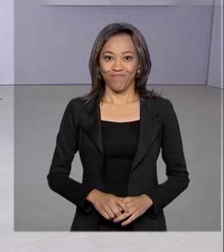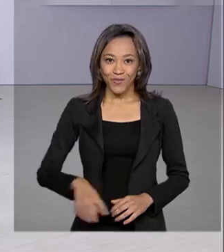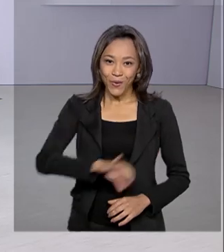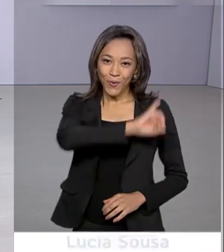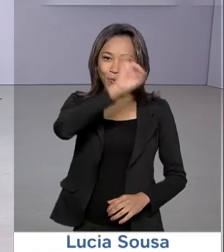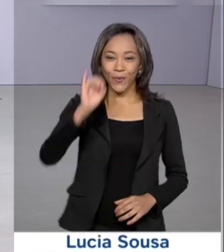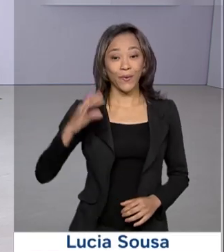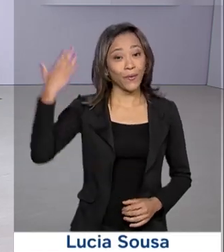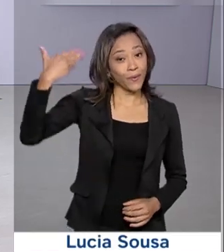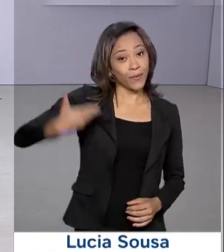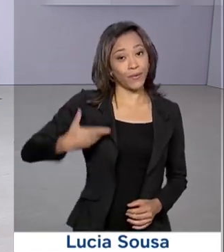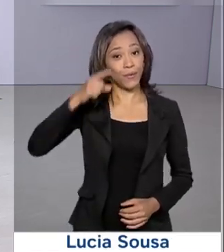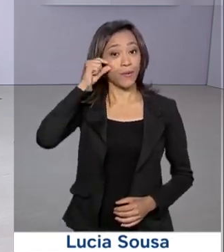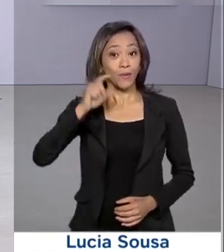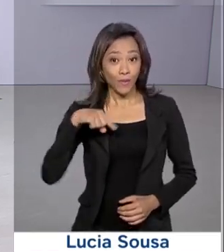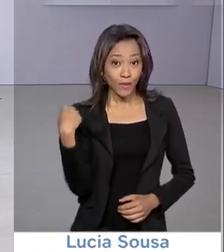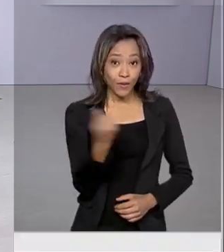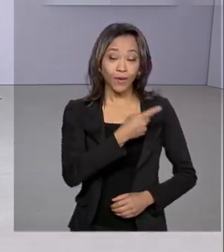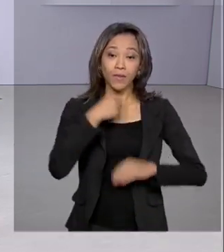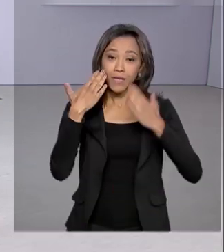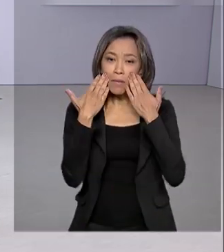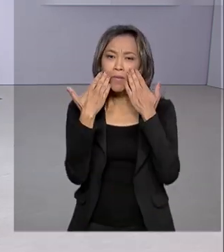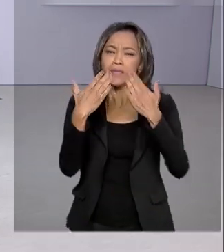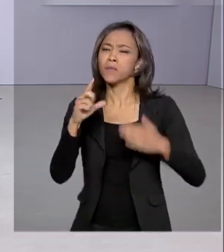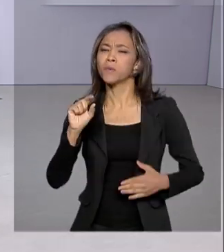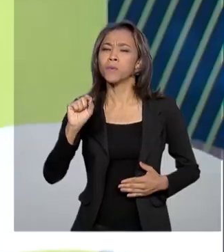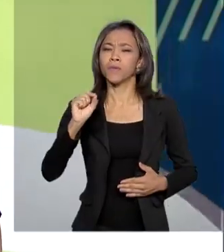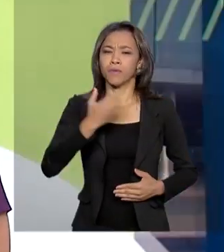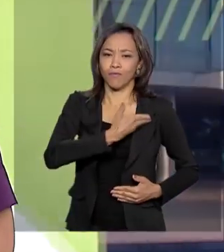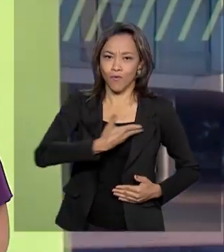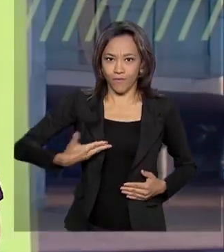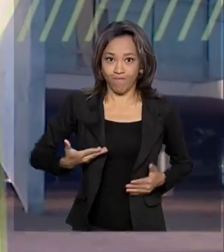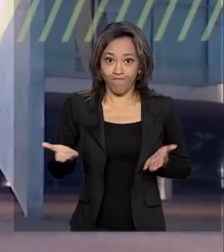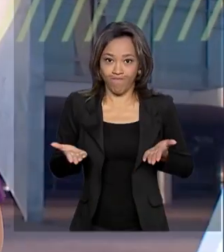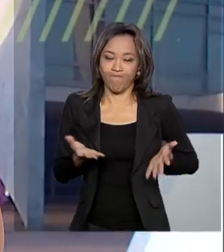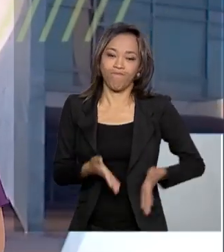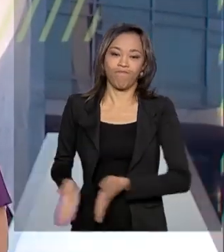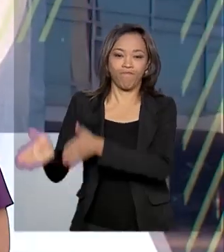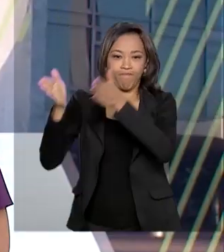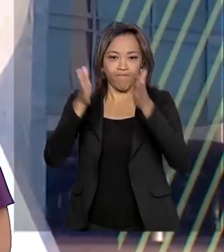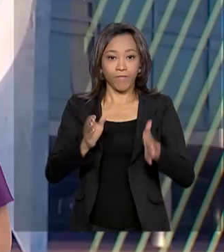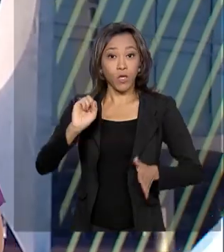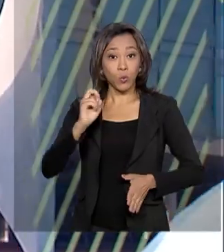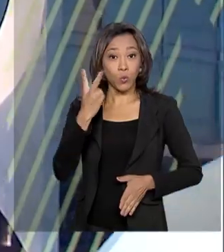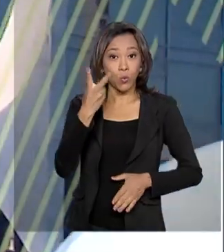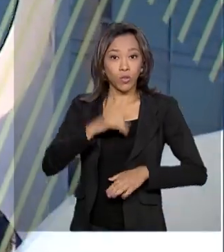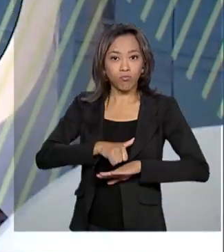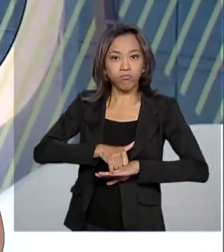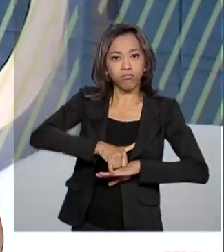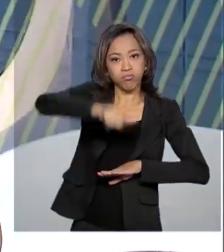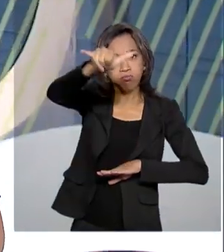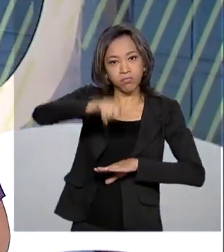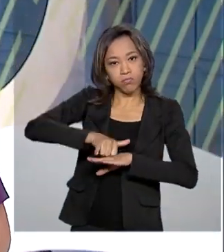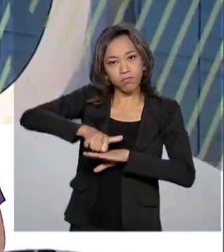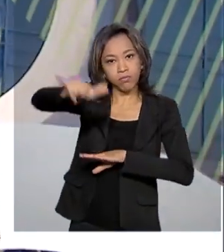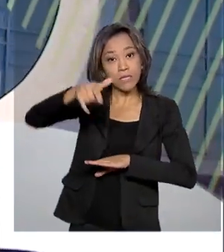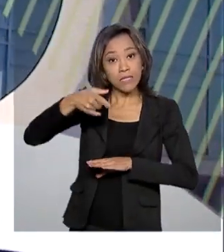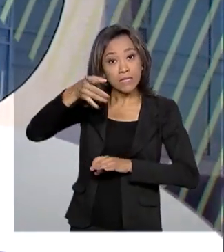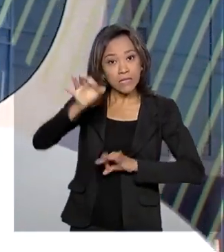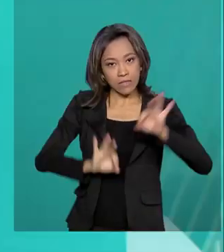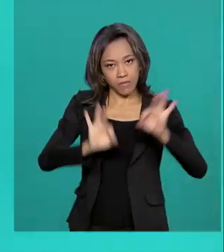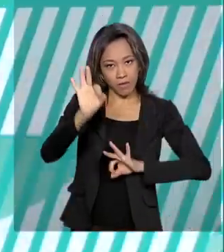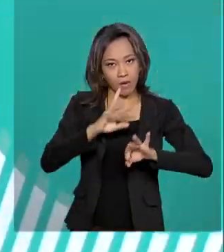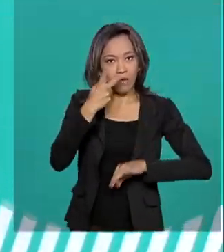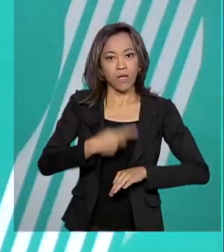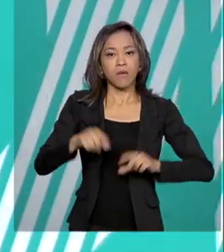o olá eu sou lilian reis e já estamos no ar com o governo agora duas aeronaves da fab se preparam